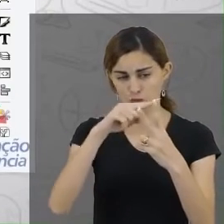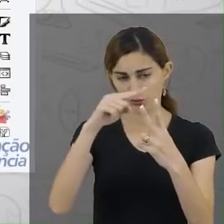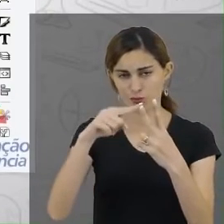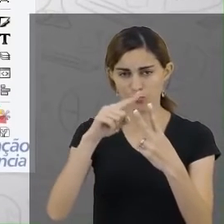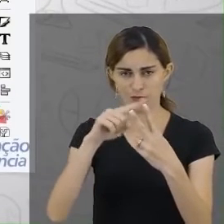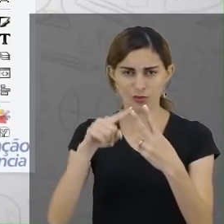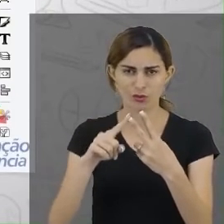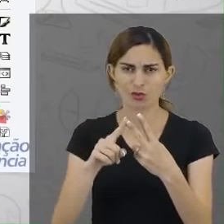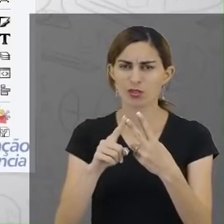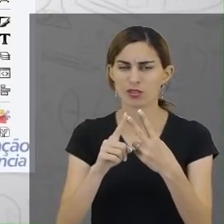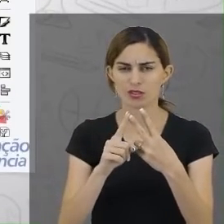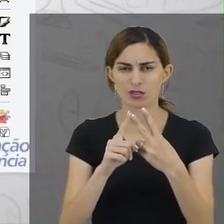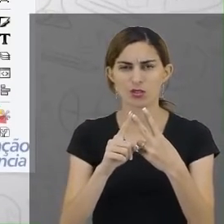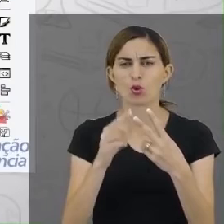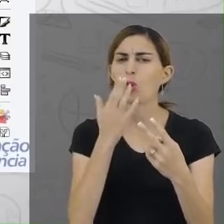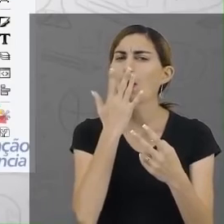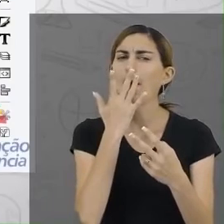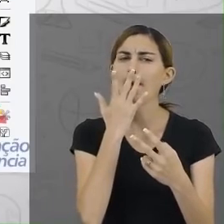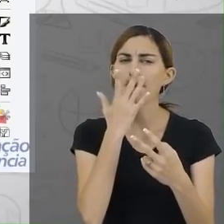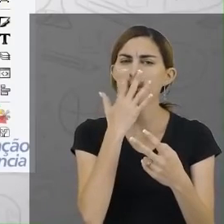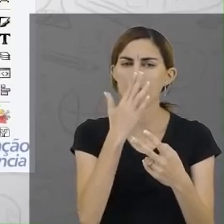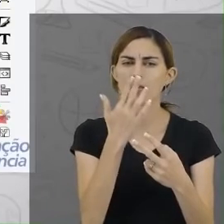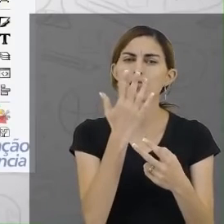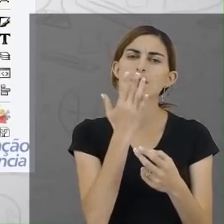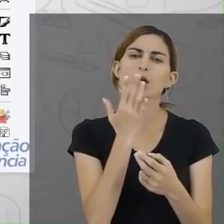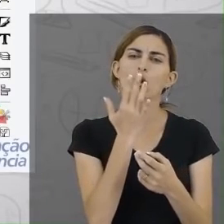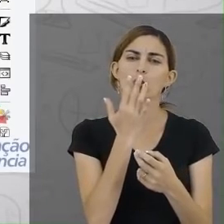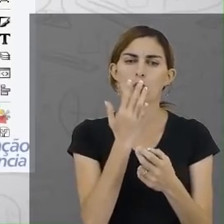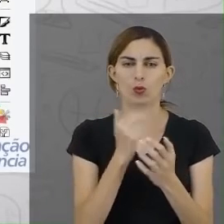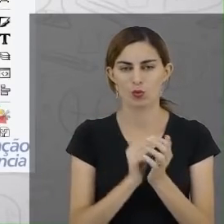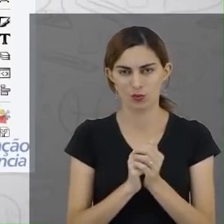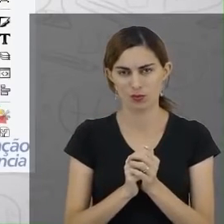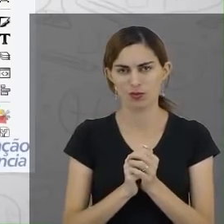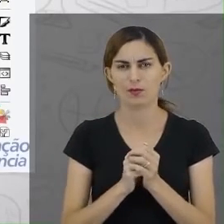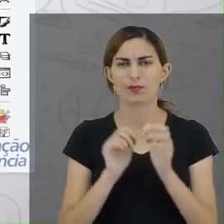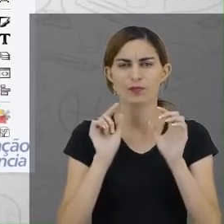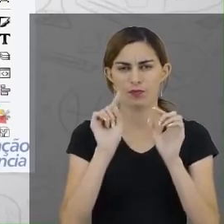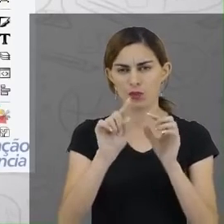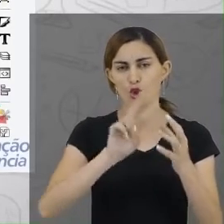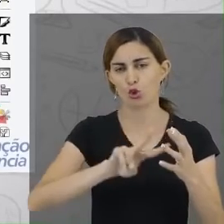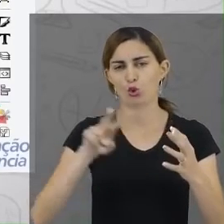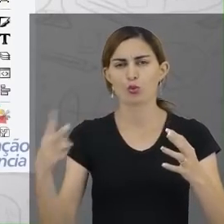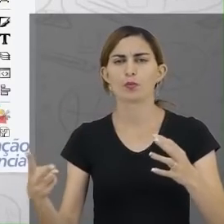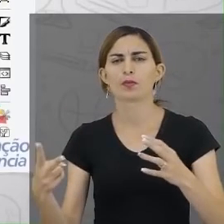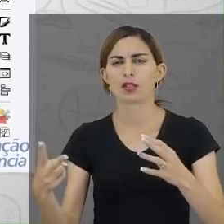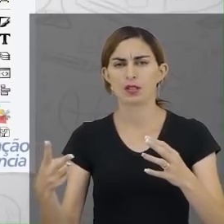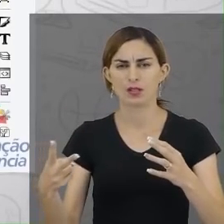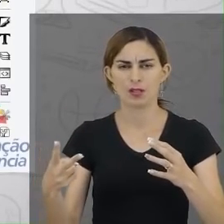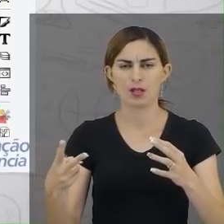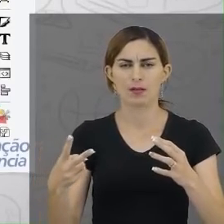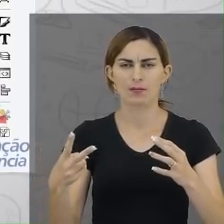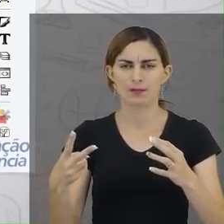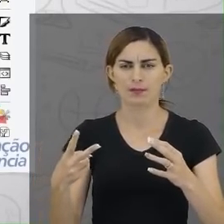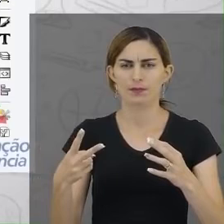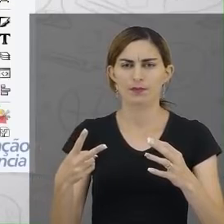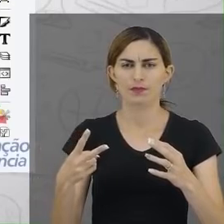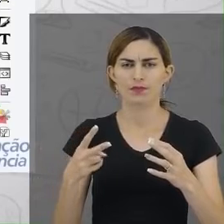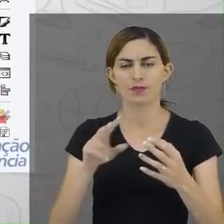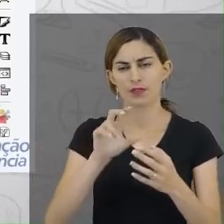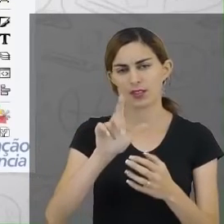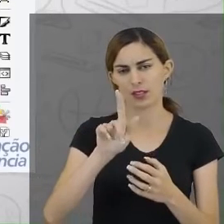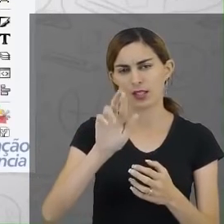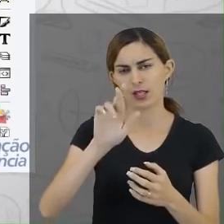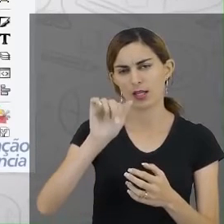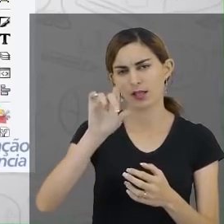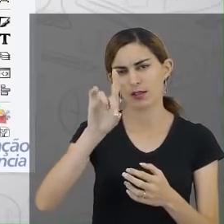dois objetos eles estão utilizando o mesmo gradiente. Vamos clicar em duplicar para não alterar